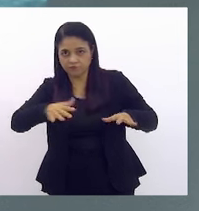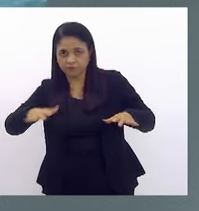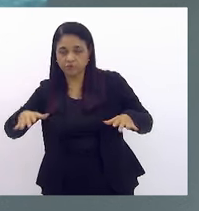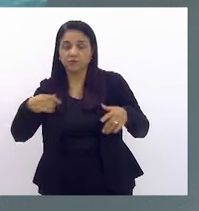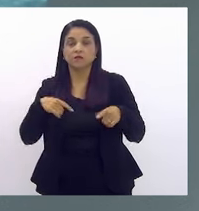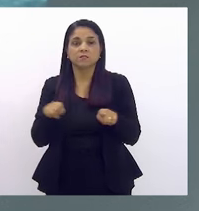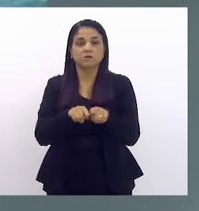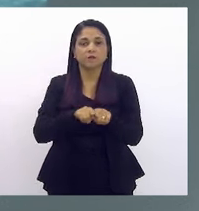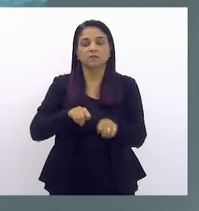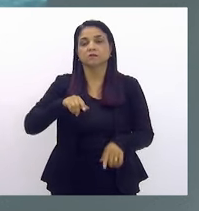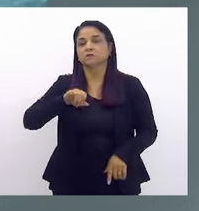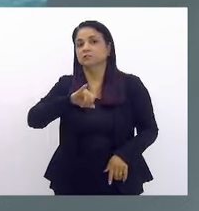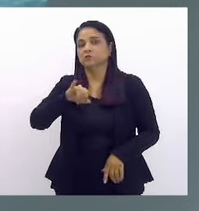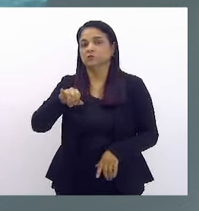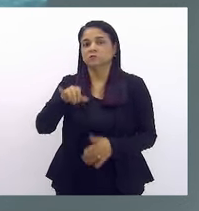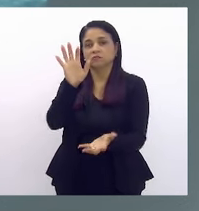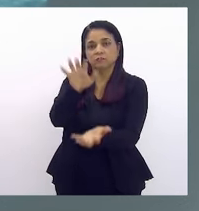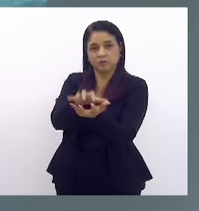Tá?